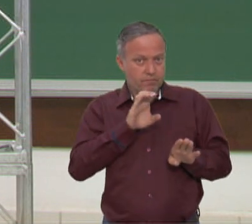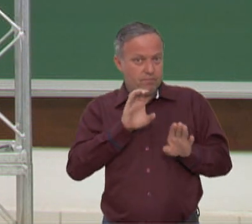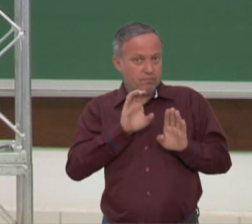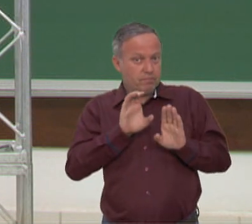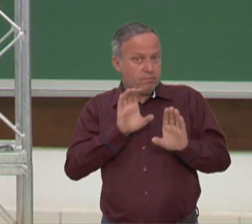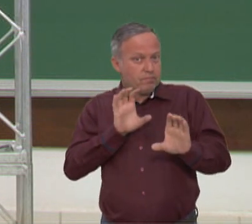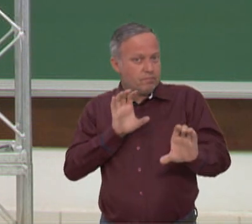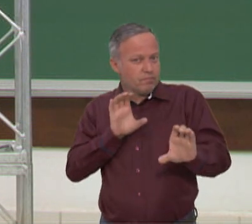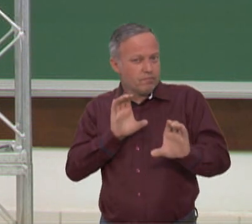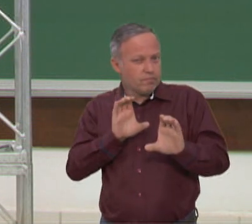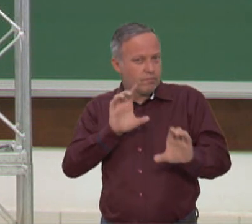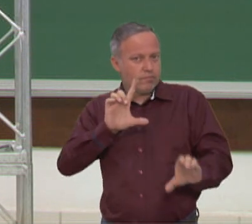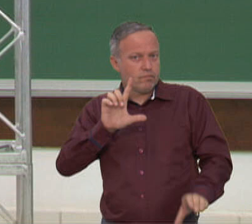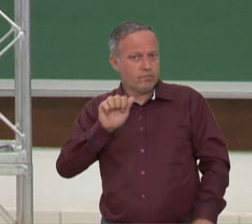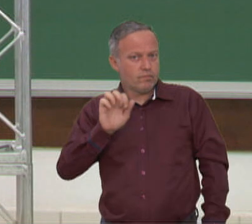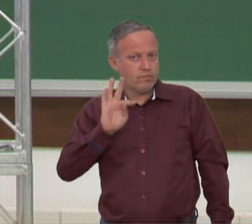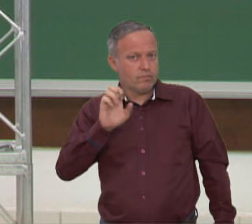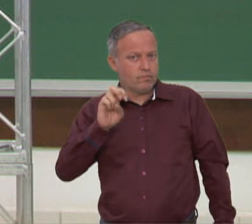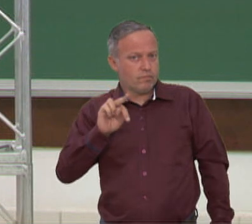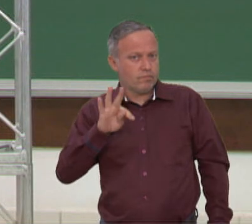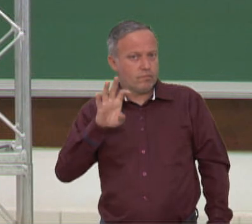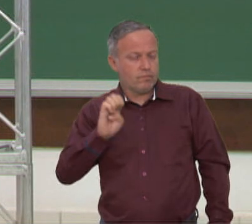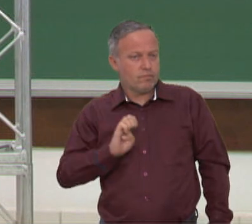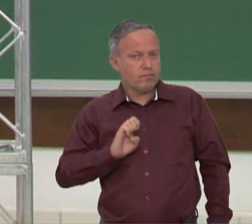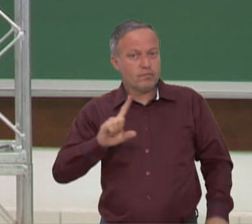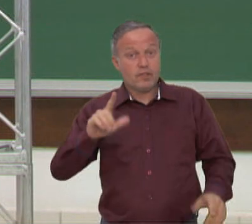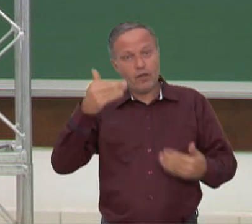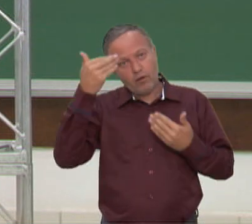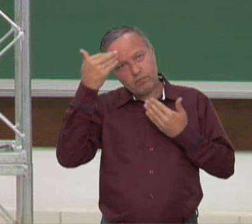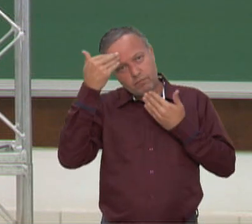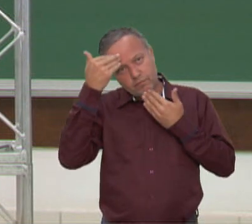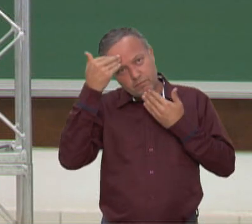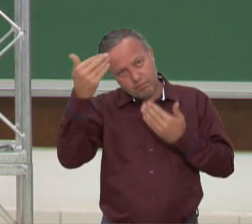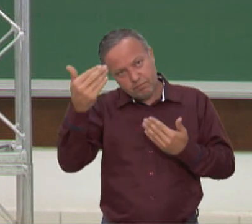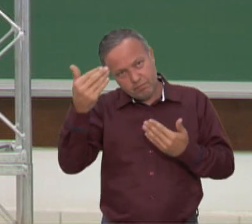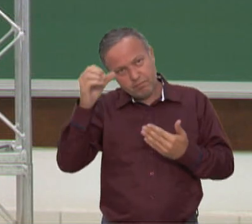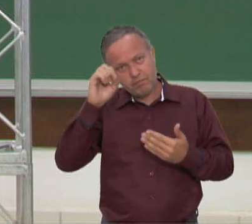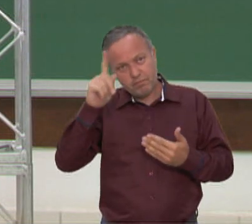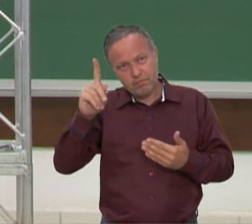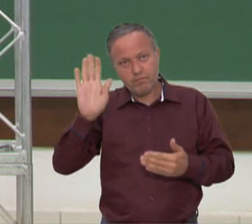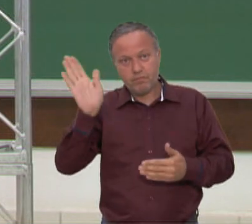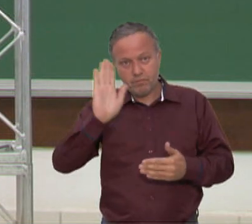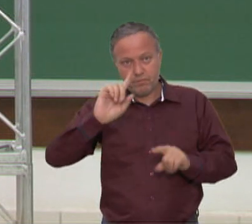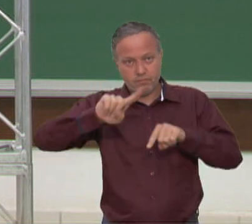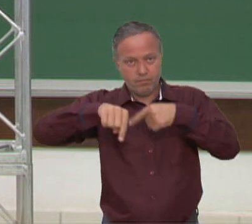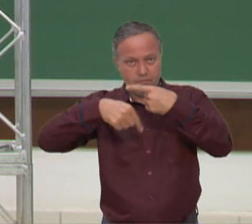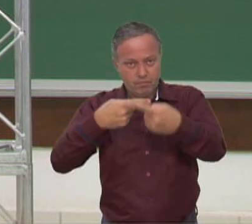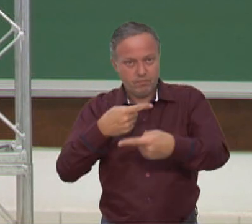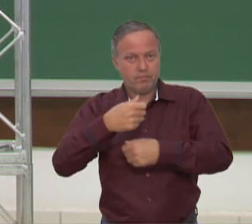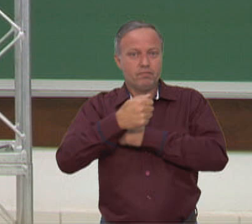finalizamos essa aula nesse ponto aqui. Então, um grande abraço a todos, bons estudos e até a próxima aula.